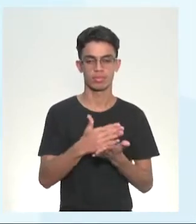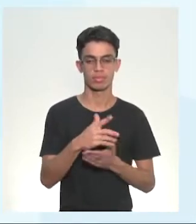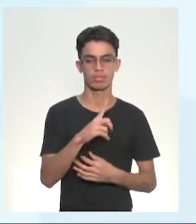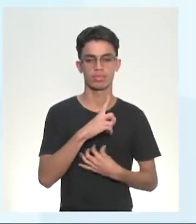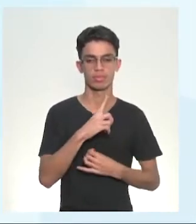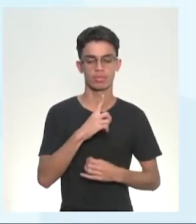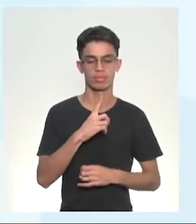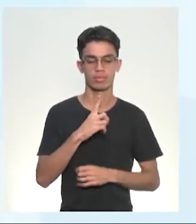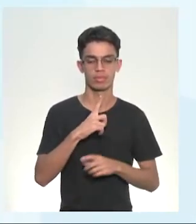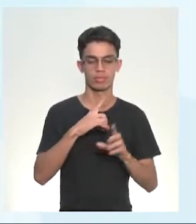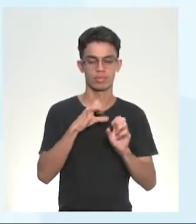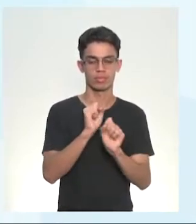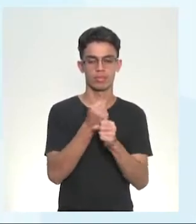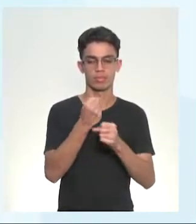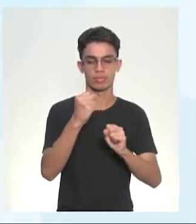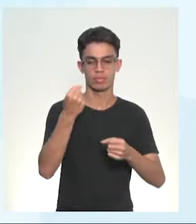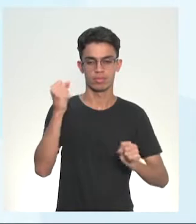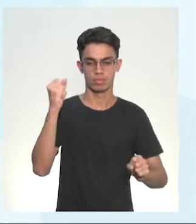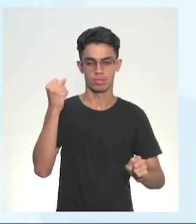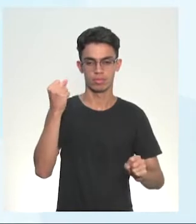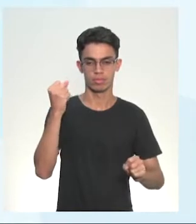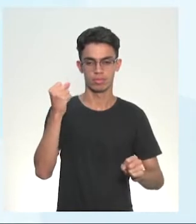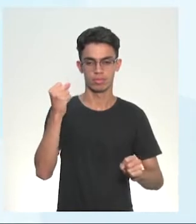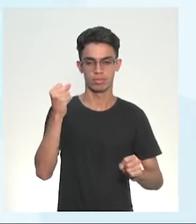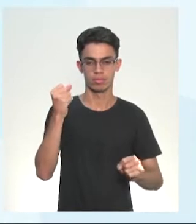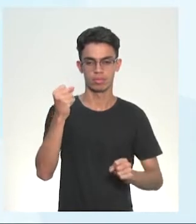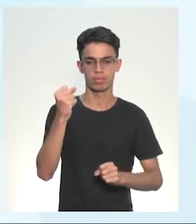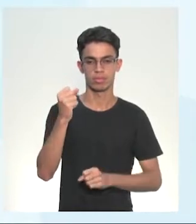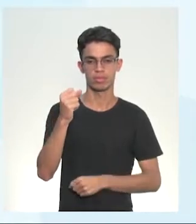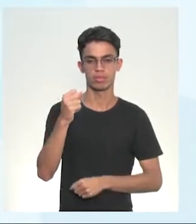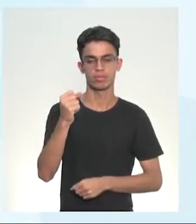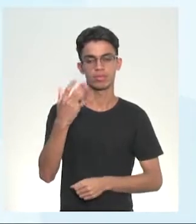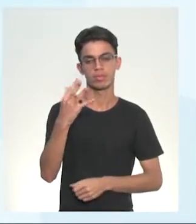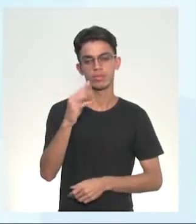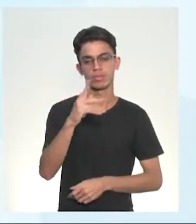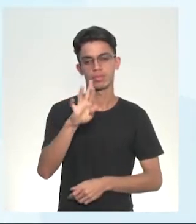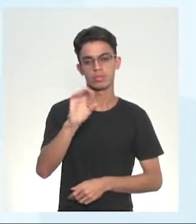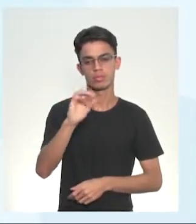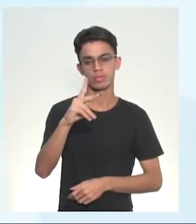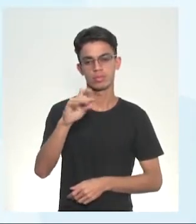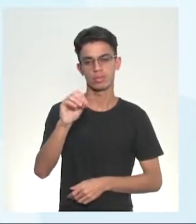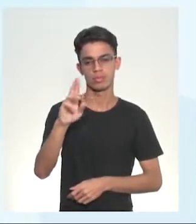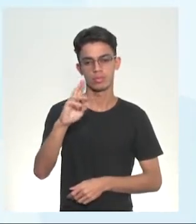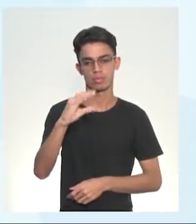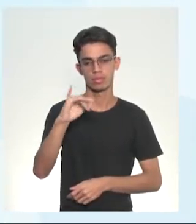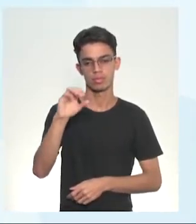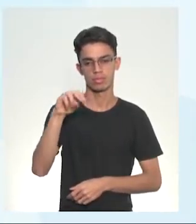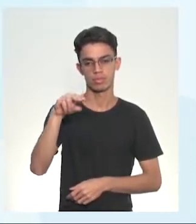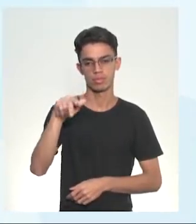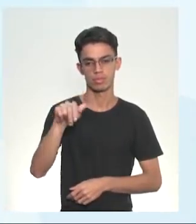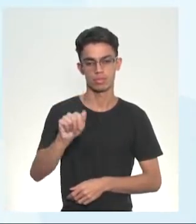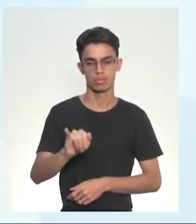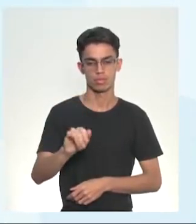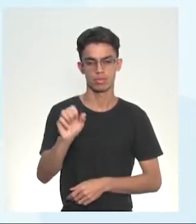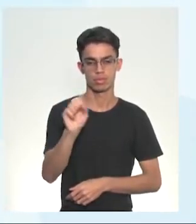temos grandezas diretamente proporcionais, que a gente chama de